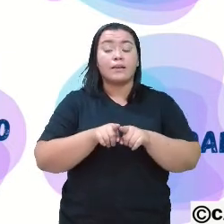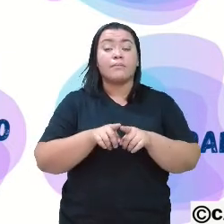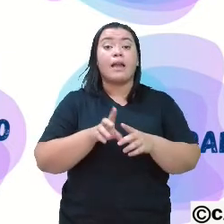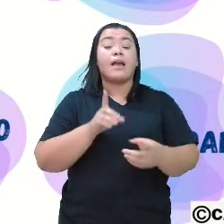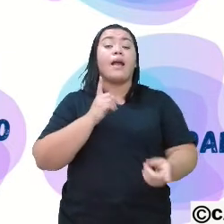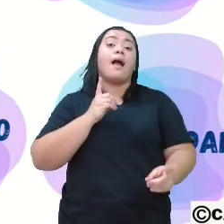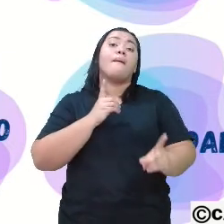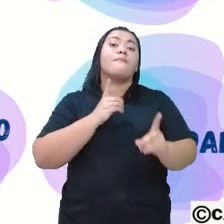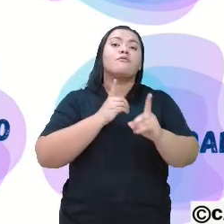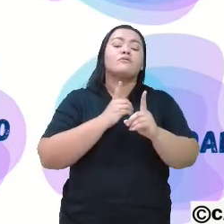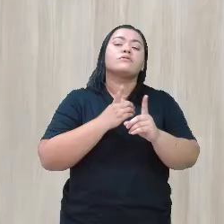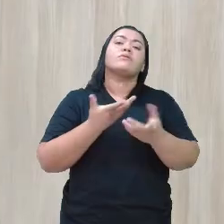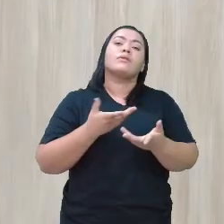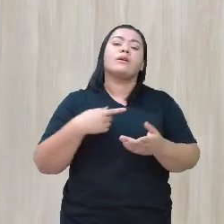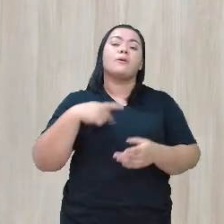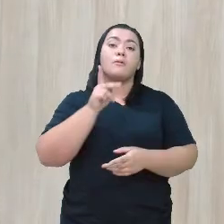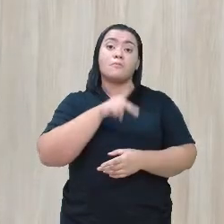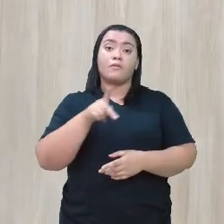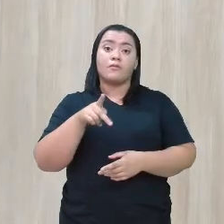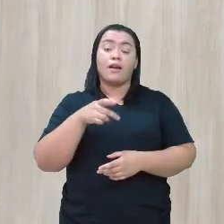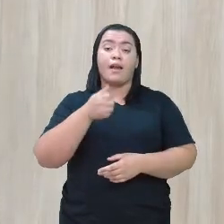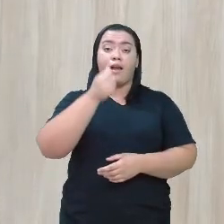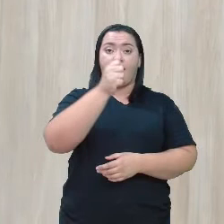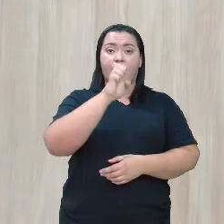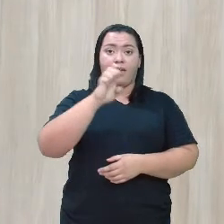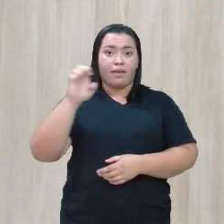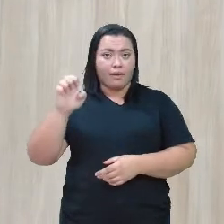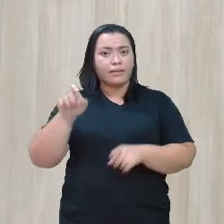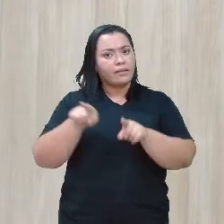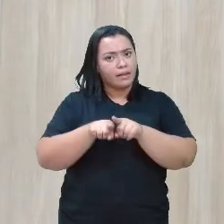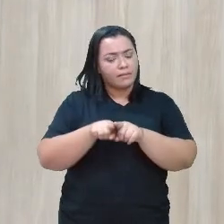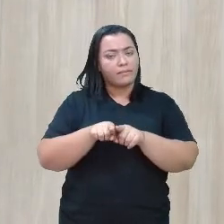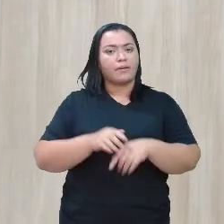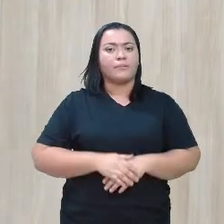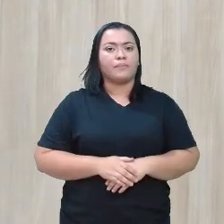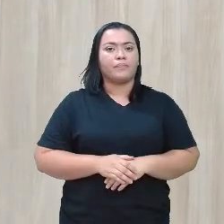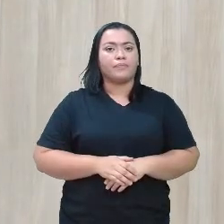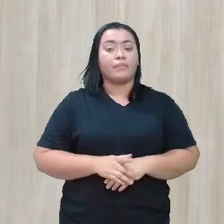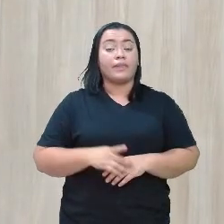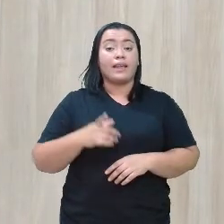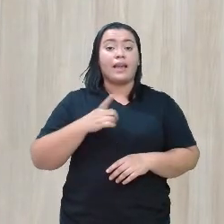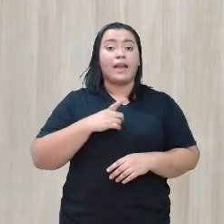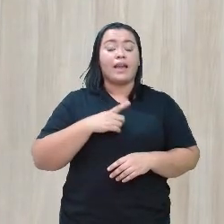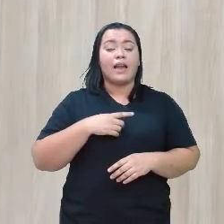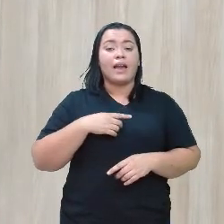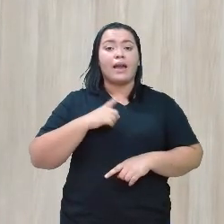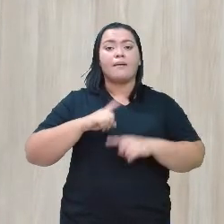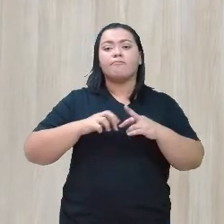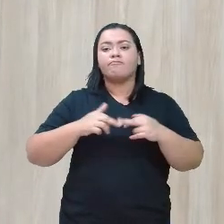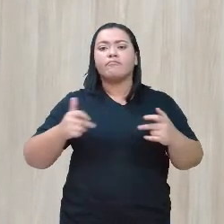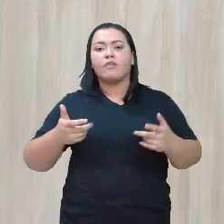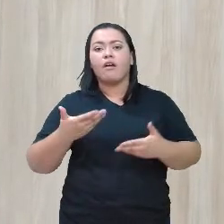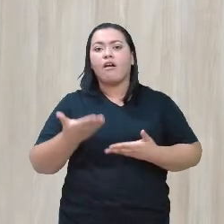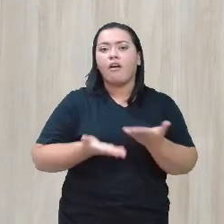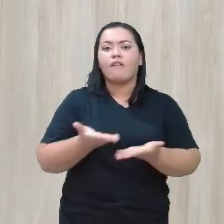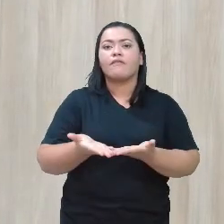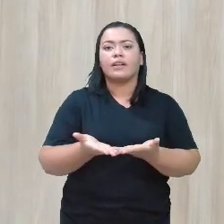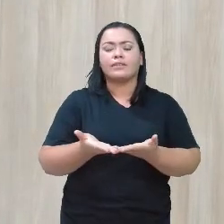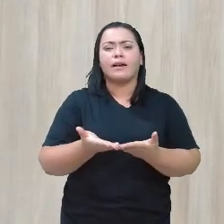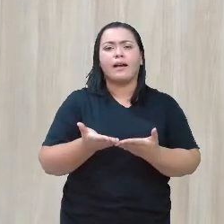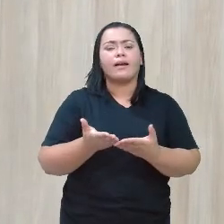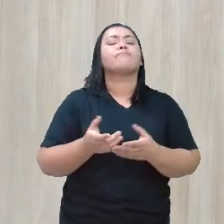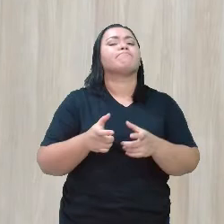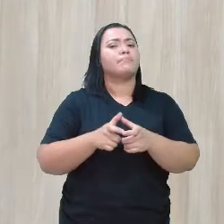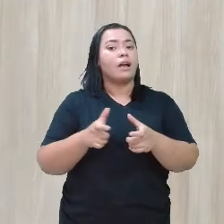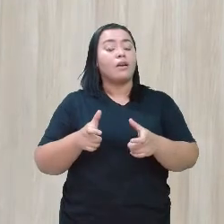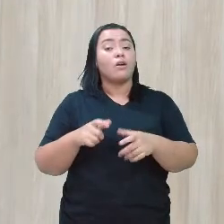professor do AEE, a aproximação com o recurso que está sendo ofertado é muito maior quando o